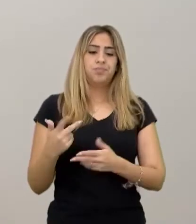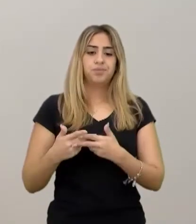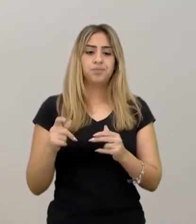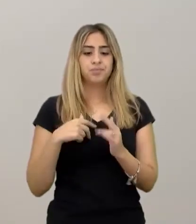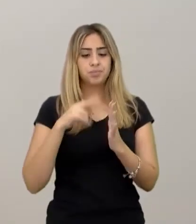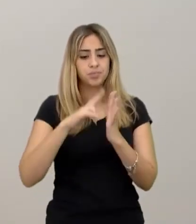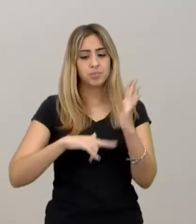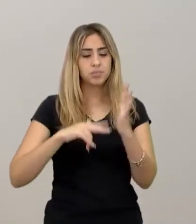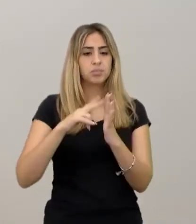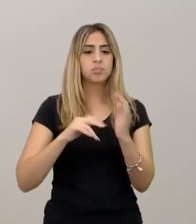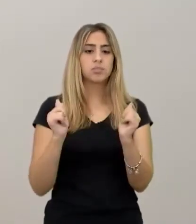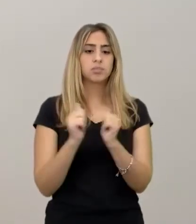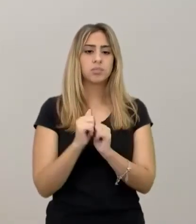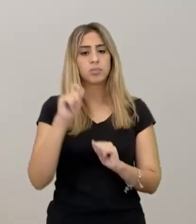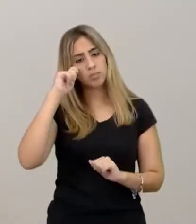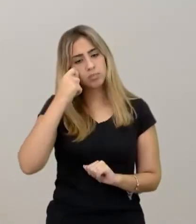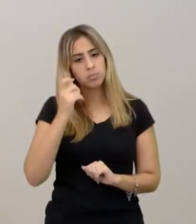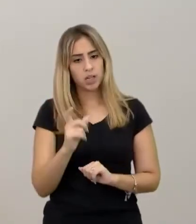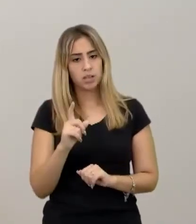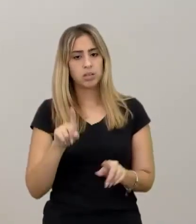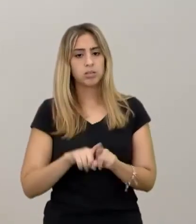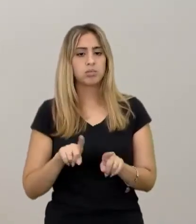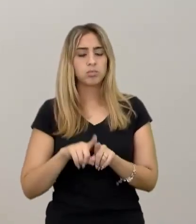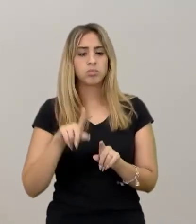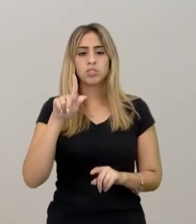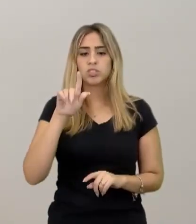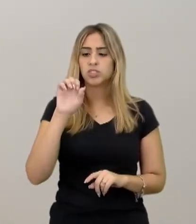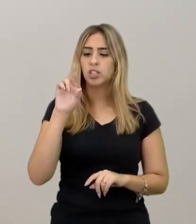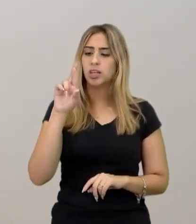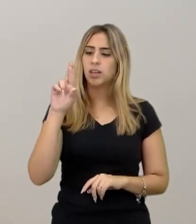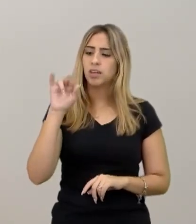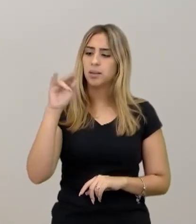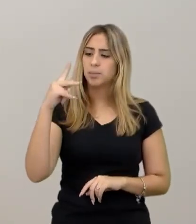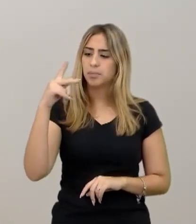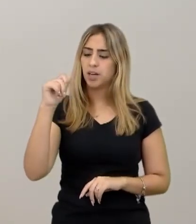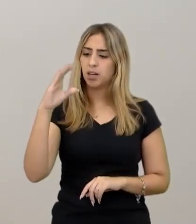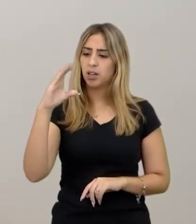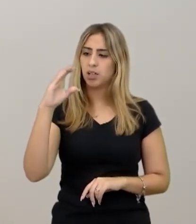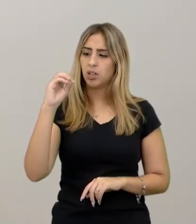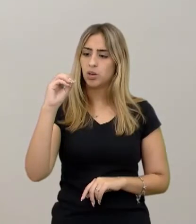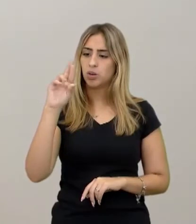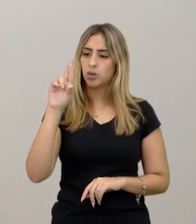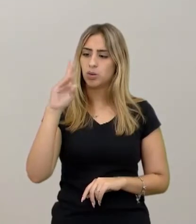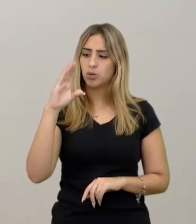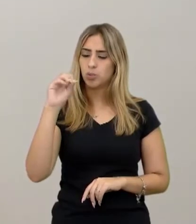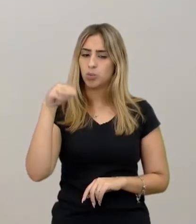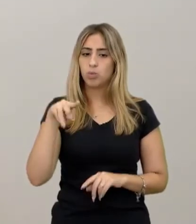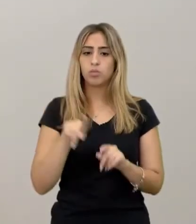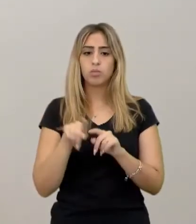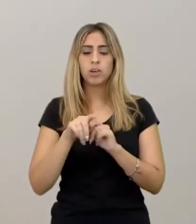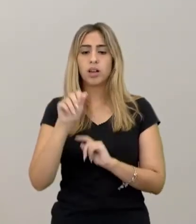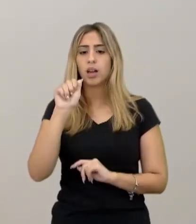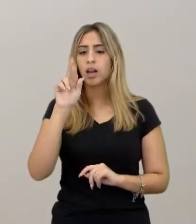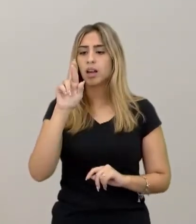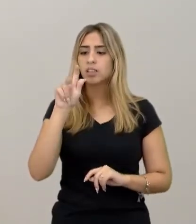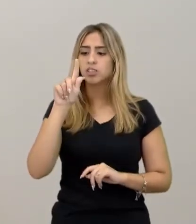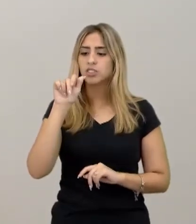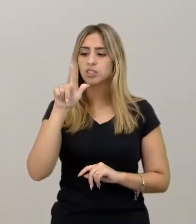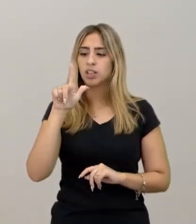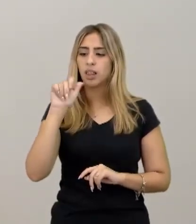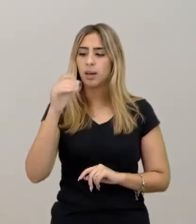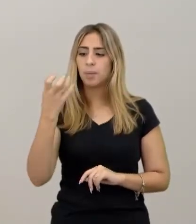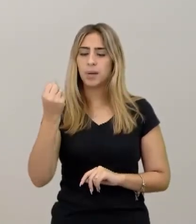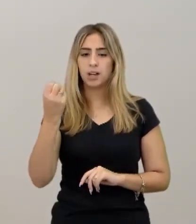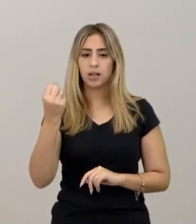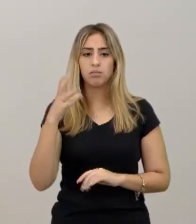pintada com carvão, com genipapo e urucum. E ela é feita da mistura de argila branca que é retirada do fundo do